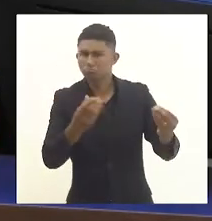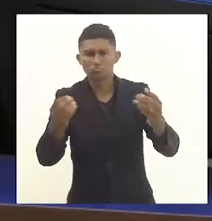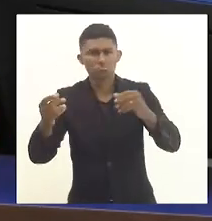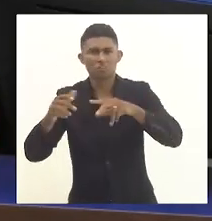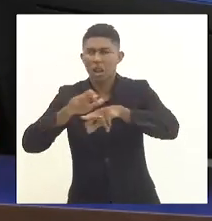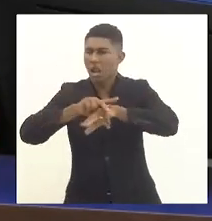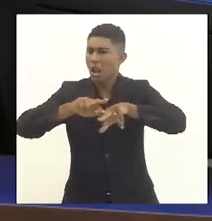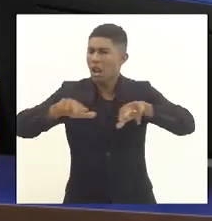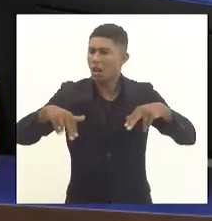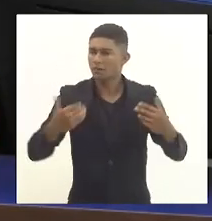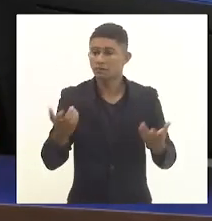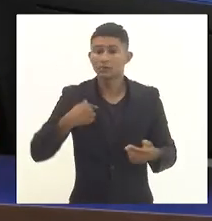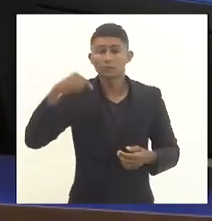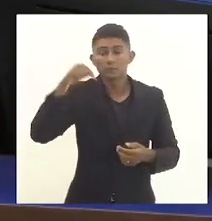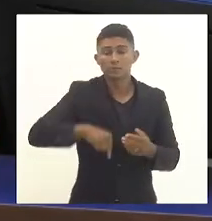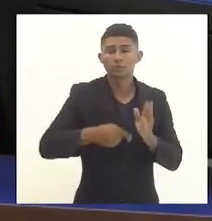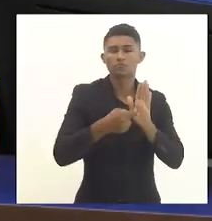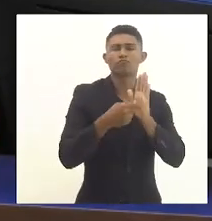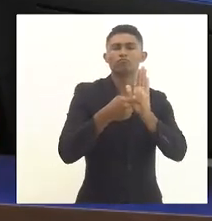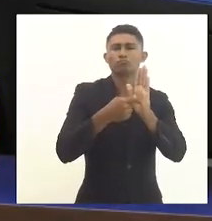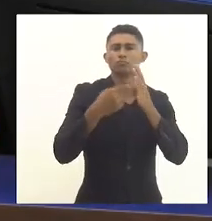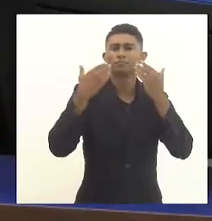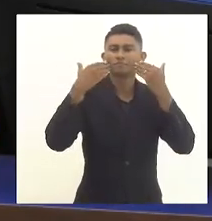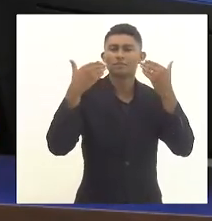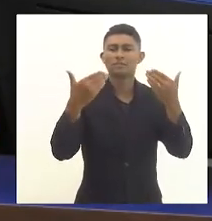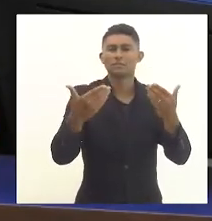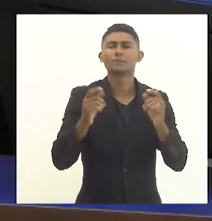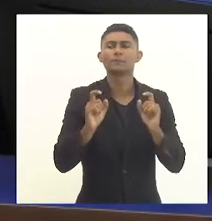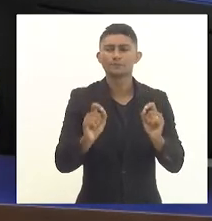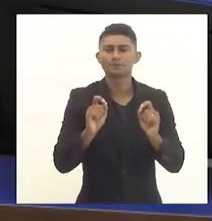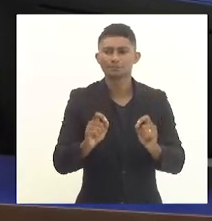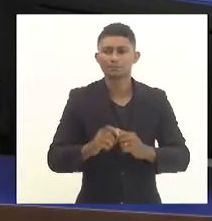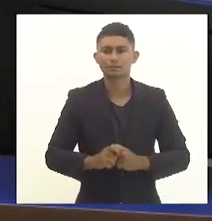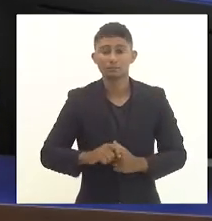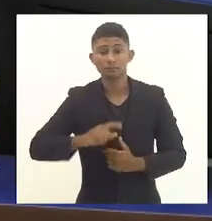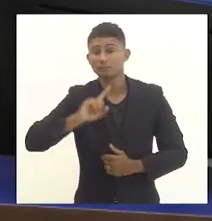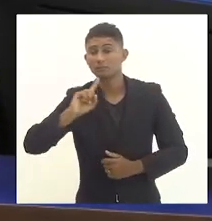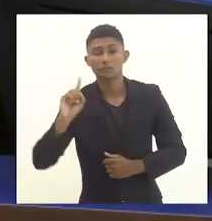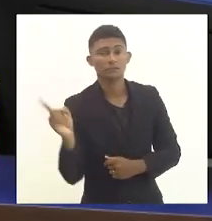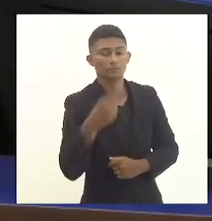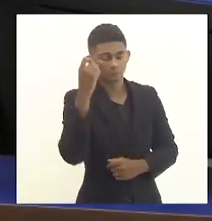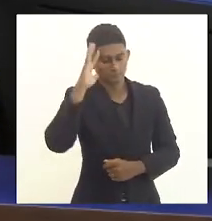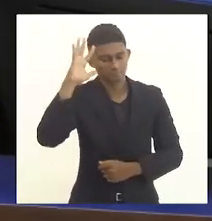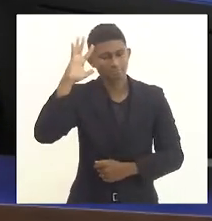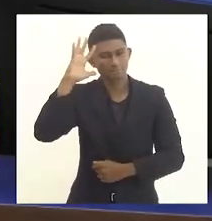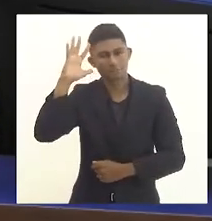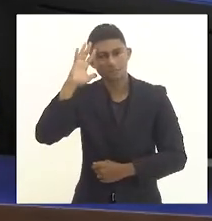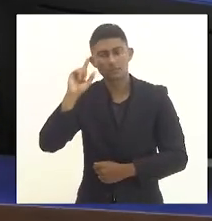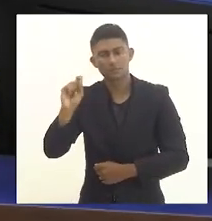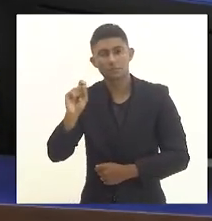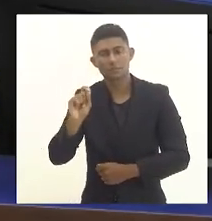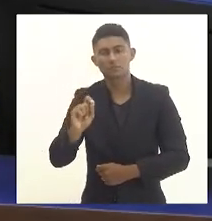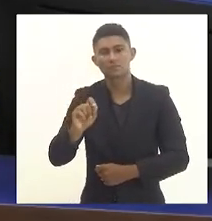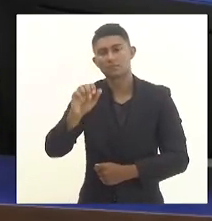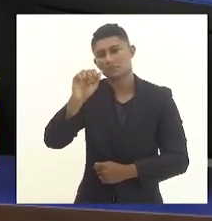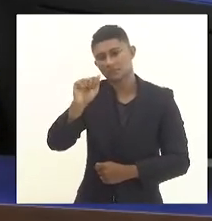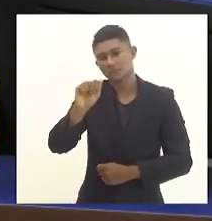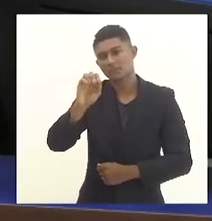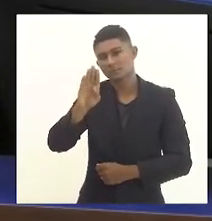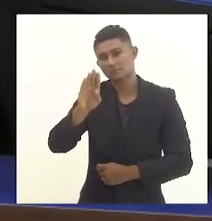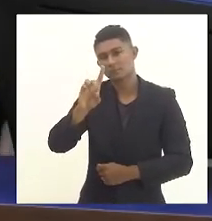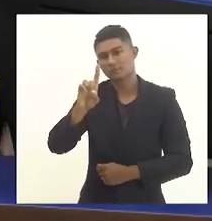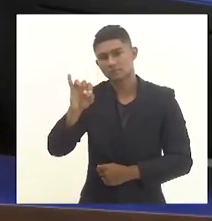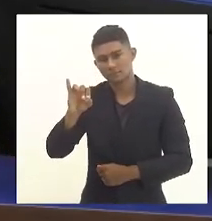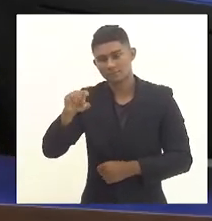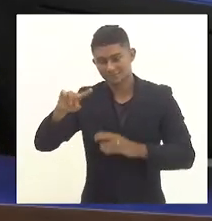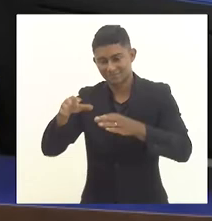só apresentar um pouco, né, de antemão, deputado, qual é a ideia e o que nós da BDI temos feito para tornar